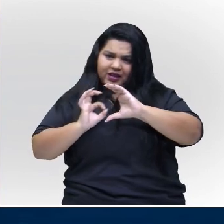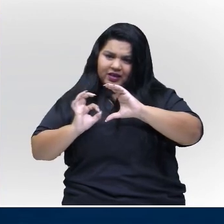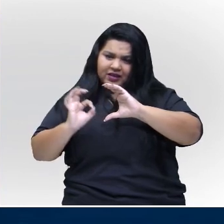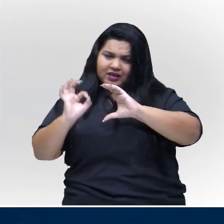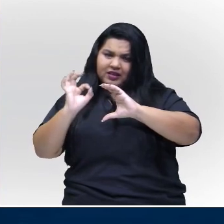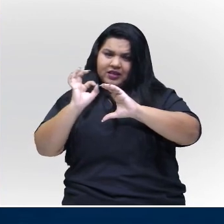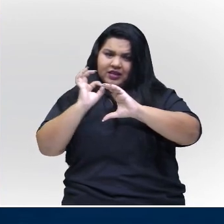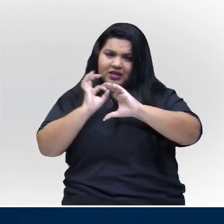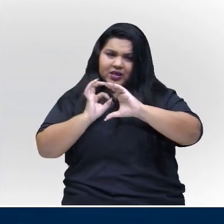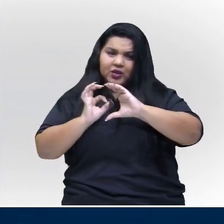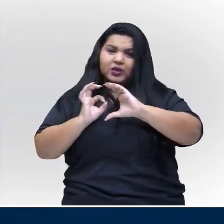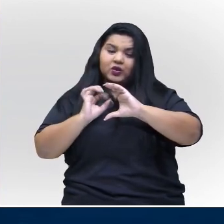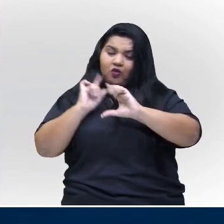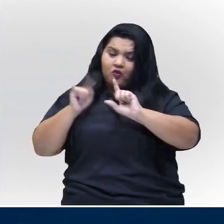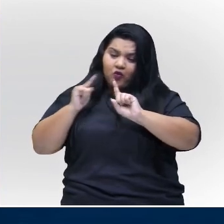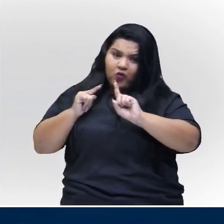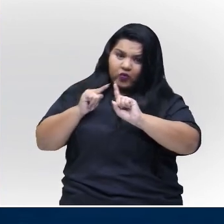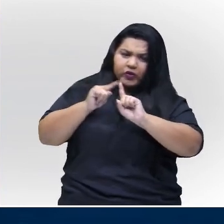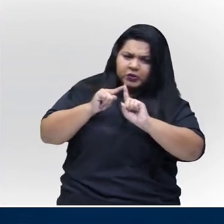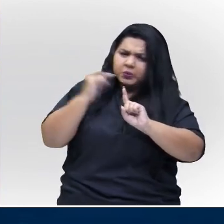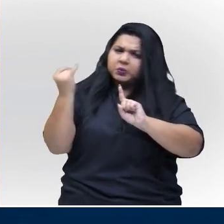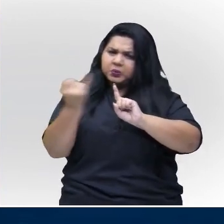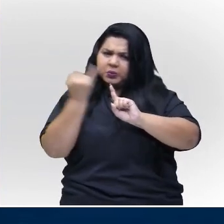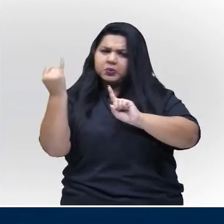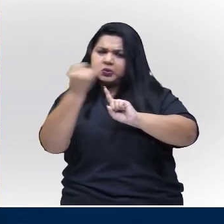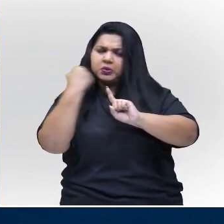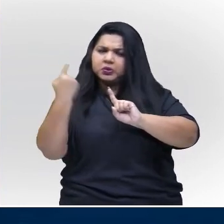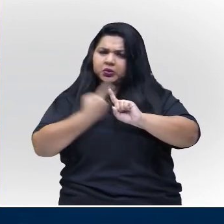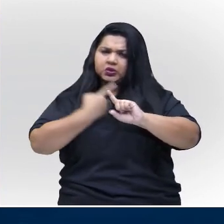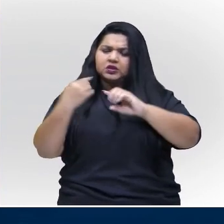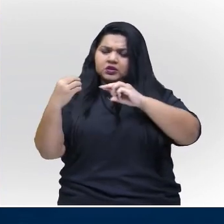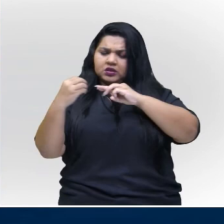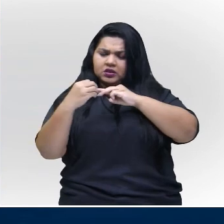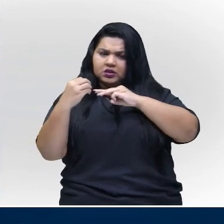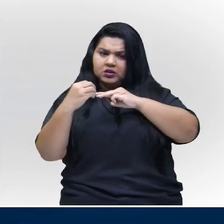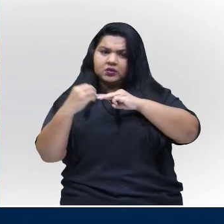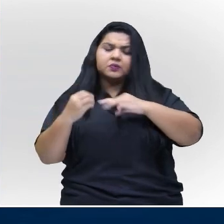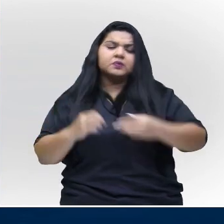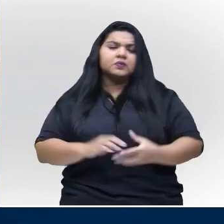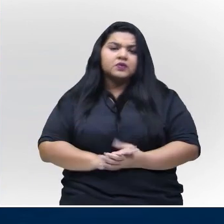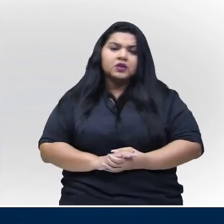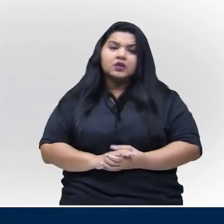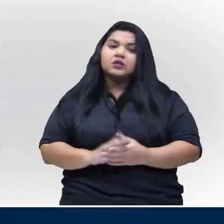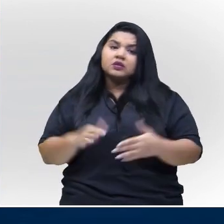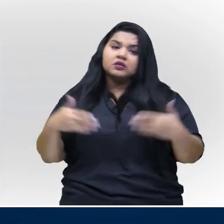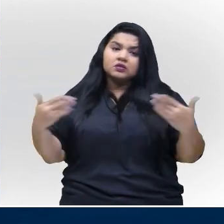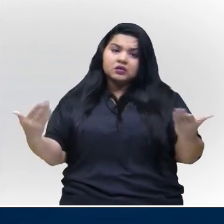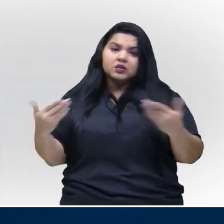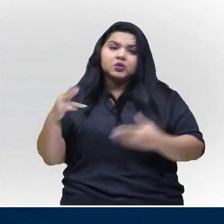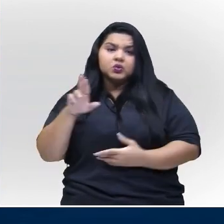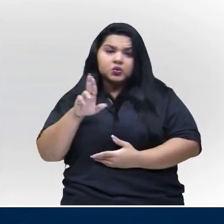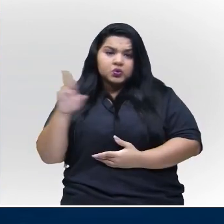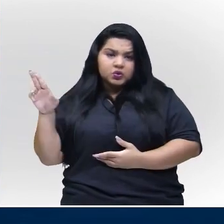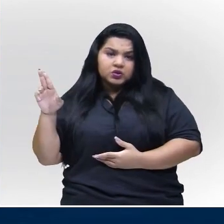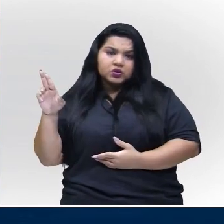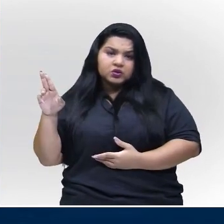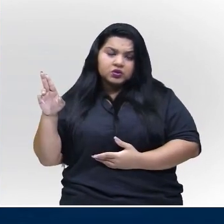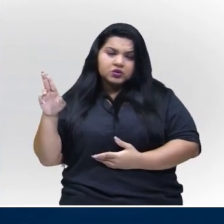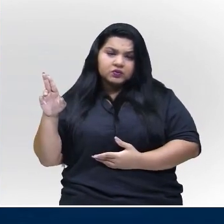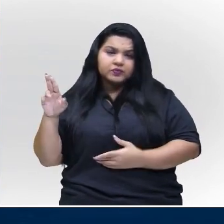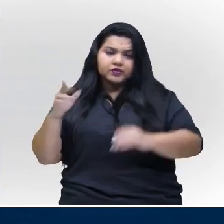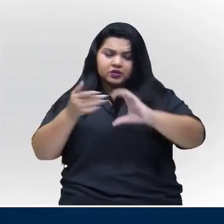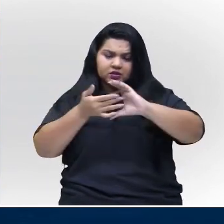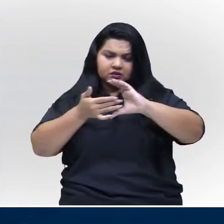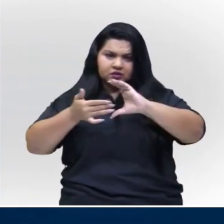órgãos com funções ali muito importantes para a nossa célula. Então, dessa forma, ele é chamado